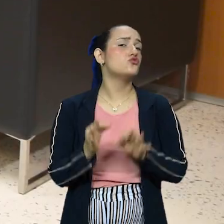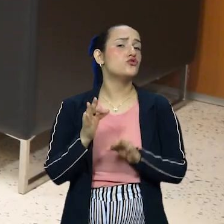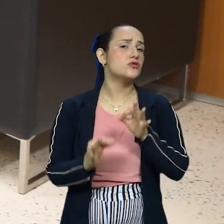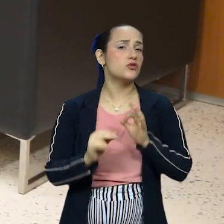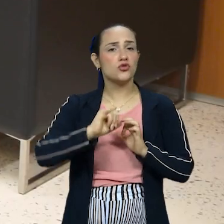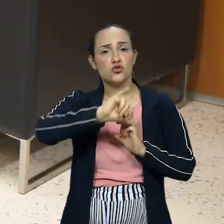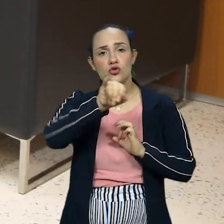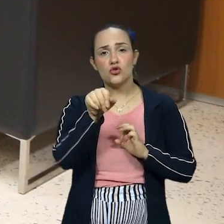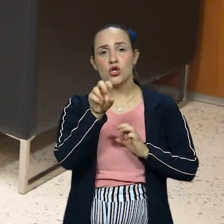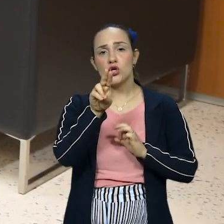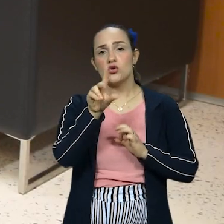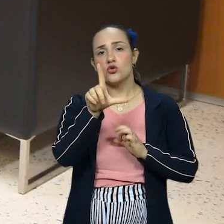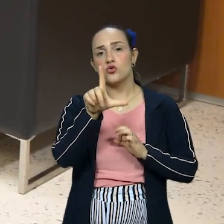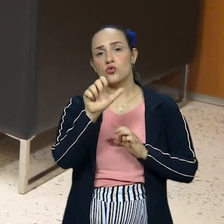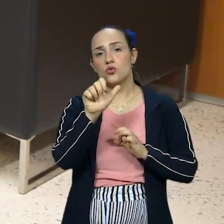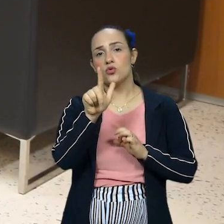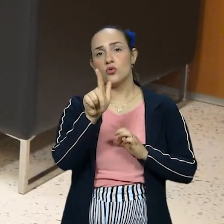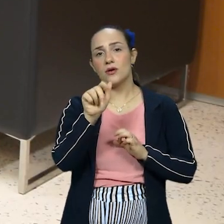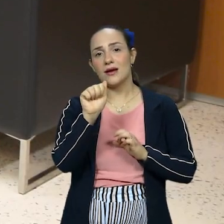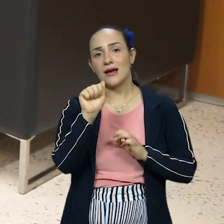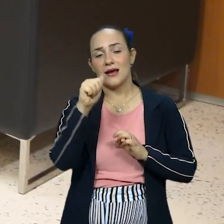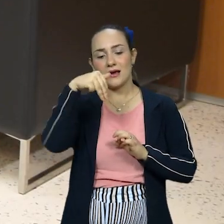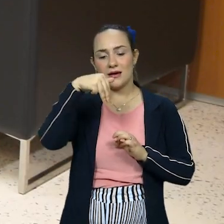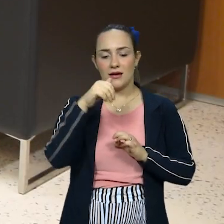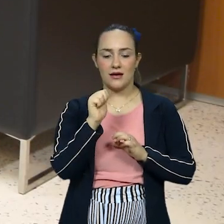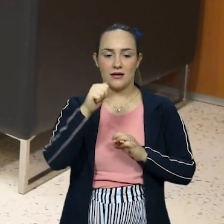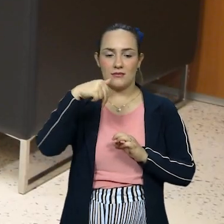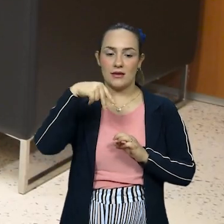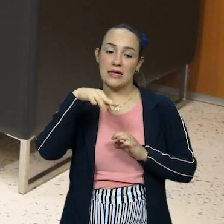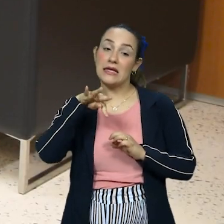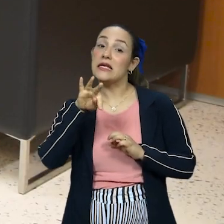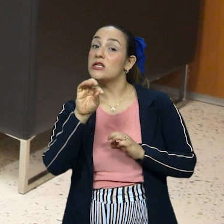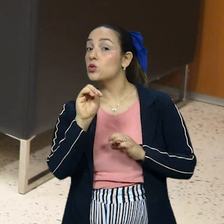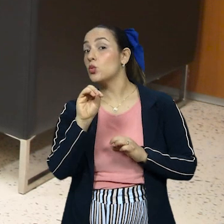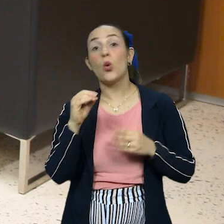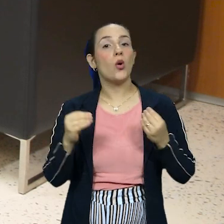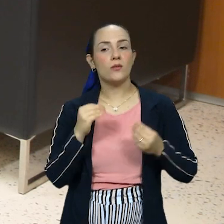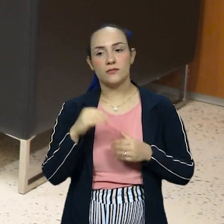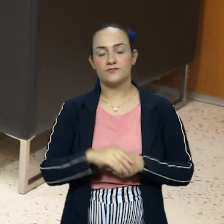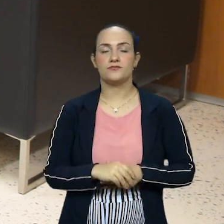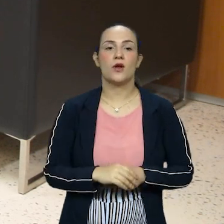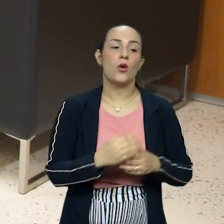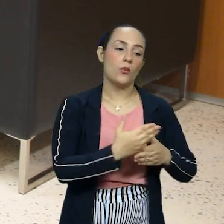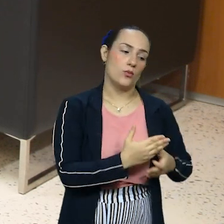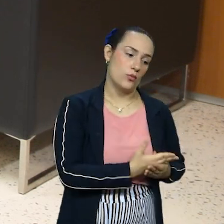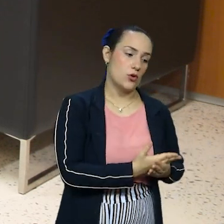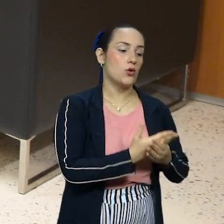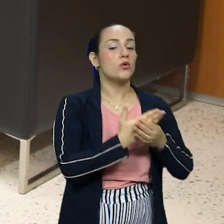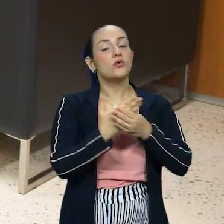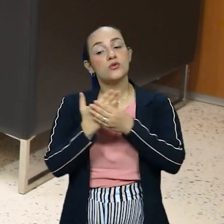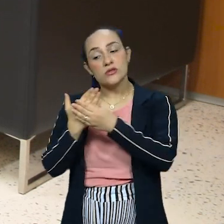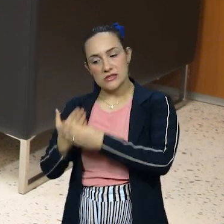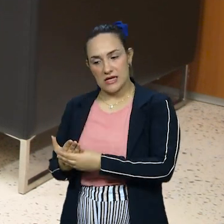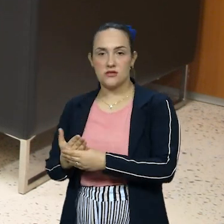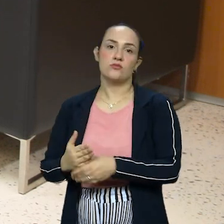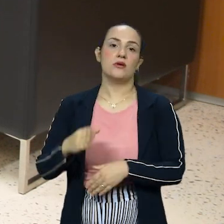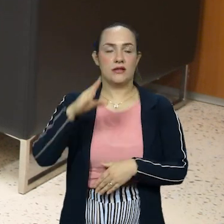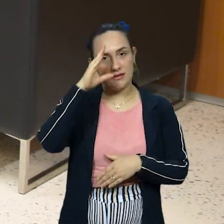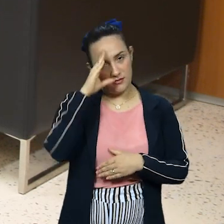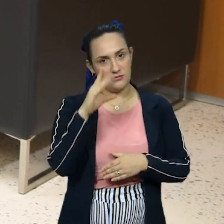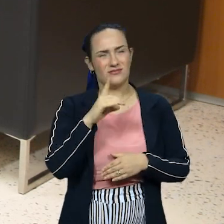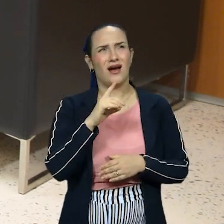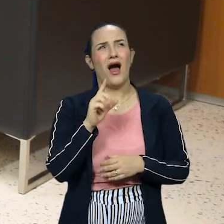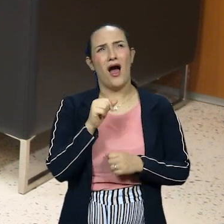é esse processo? Então, o julgamento militar, o processo militar, o Código Penal Militar e o Código de Processo